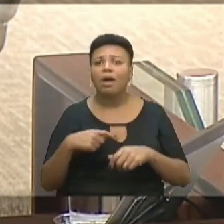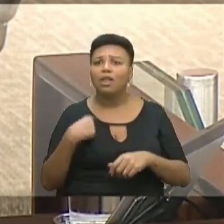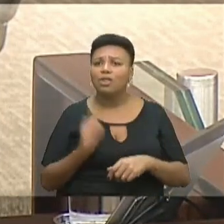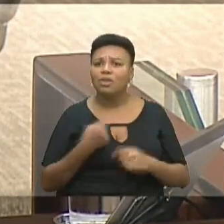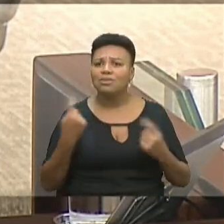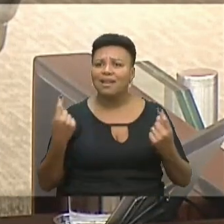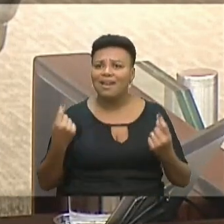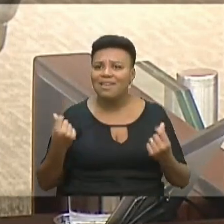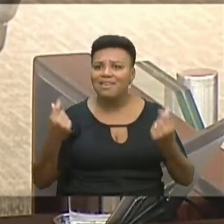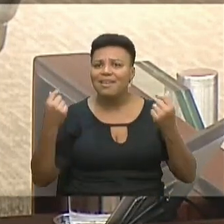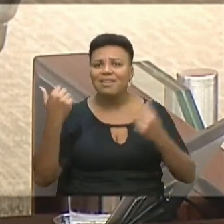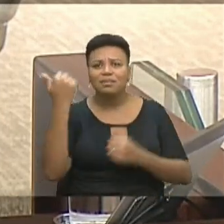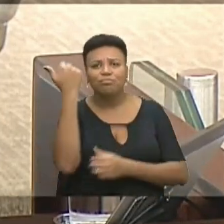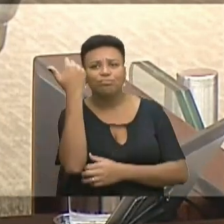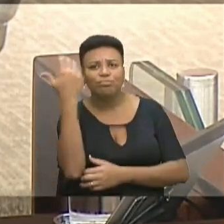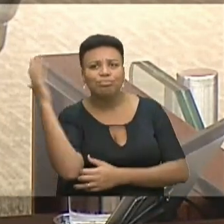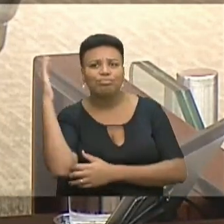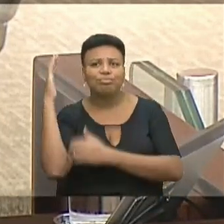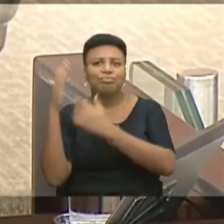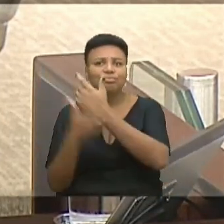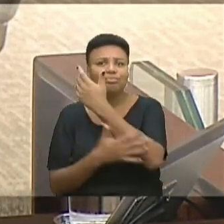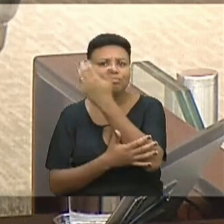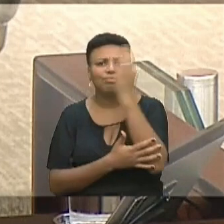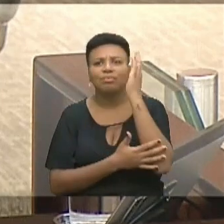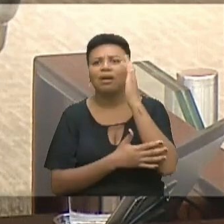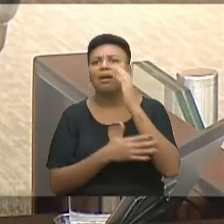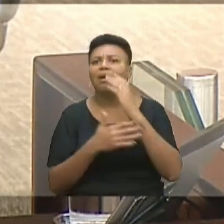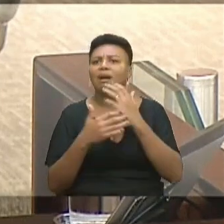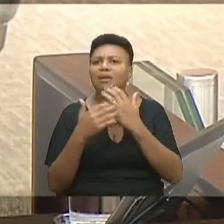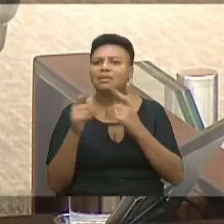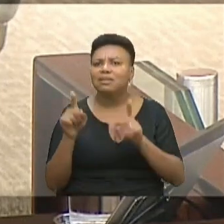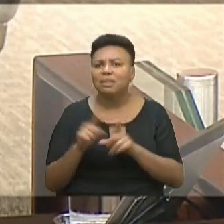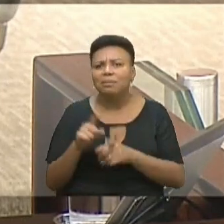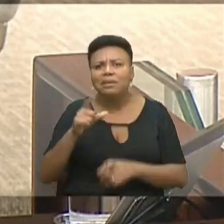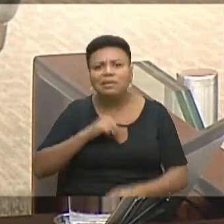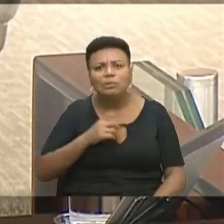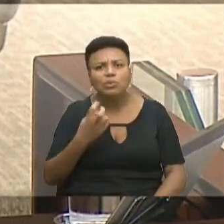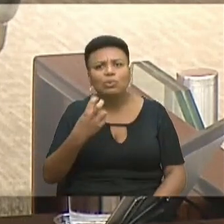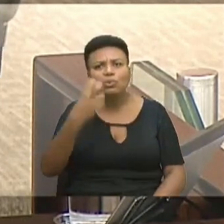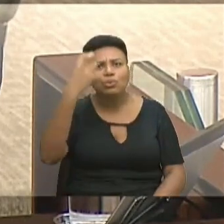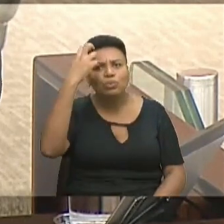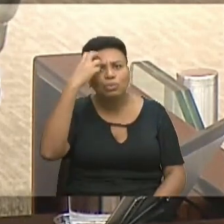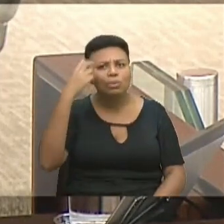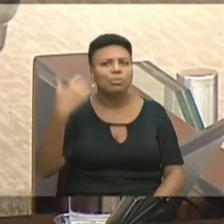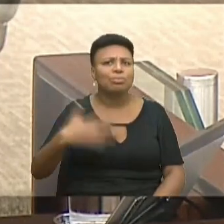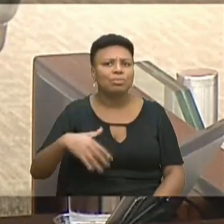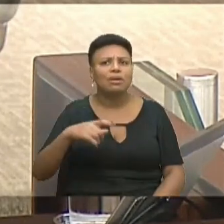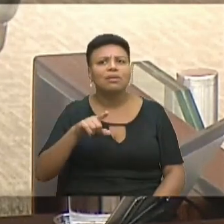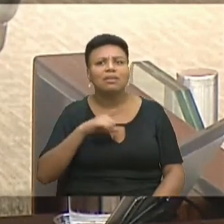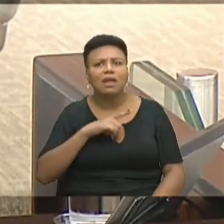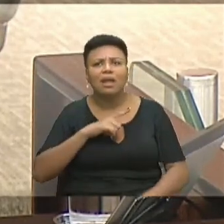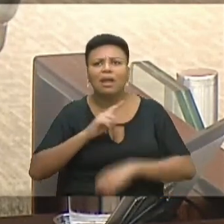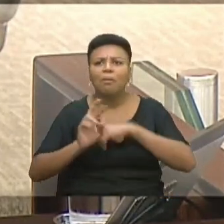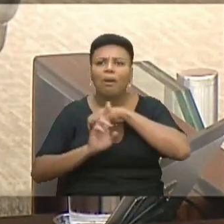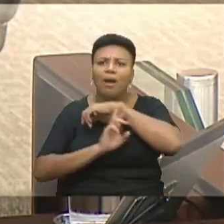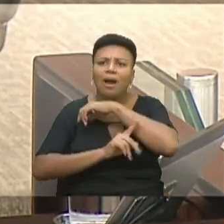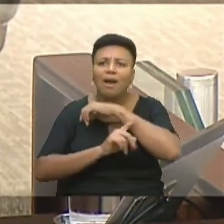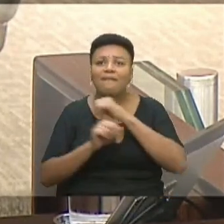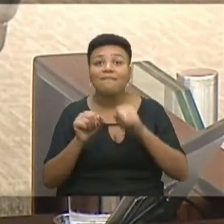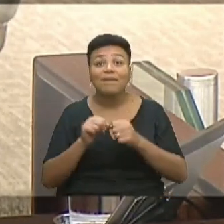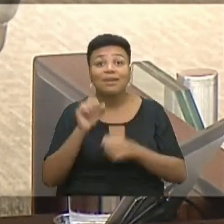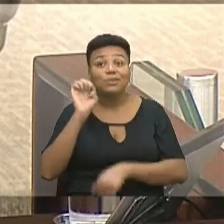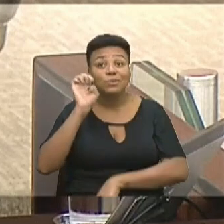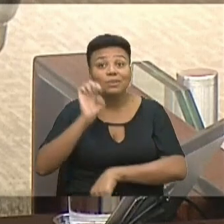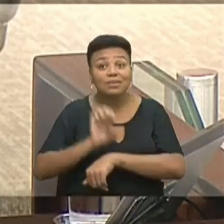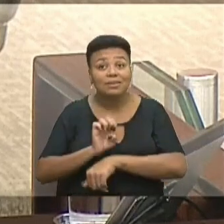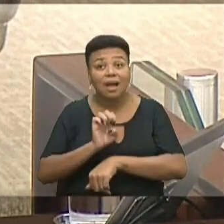riqueza do meio ambiente a nossa riqueza cultural a nossa riqueza étnica faz do nosso Estado